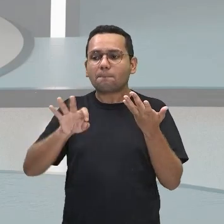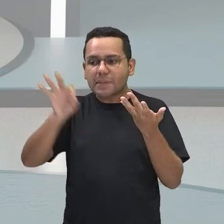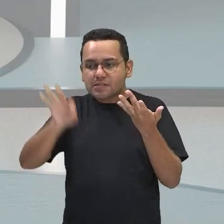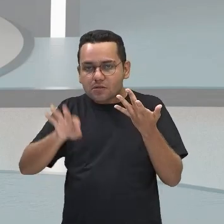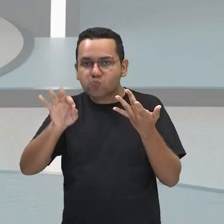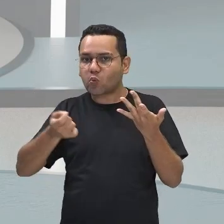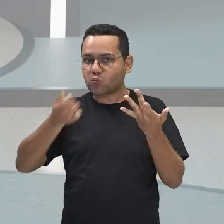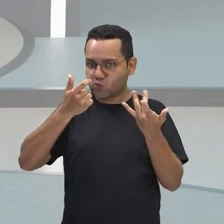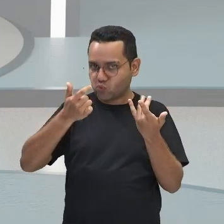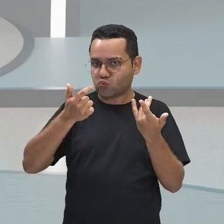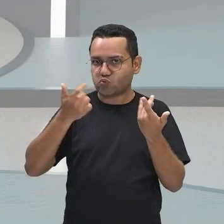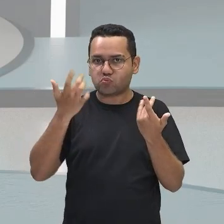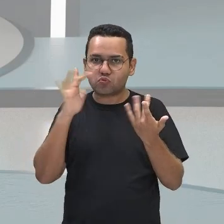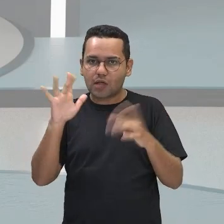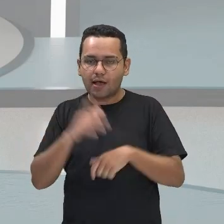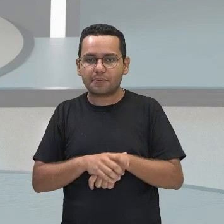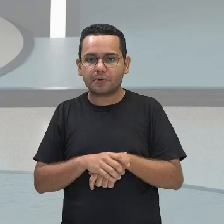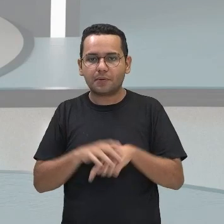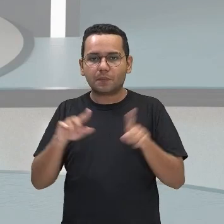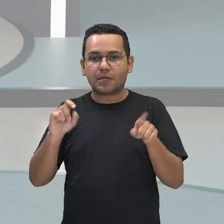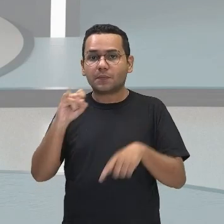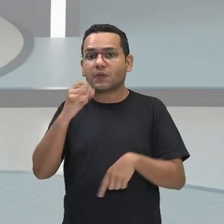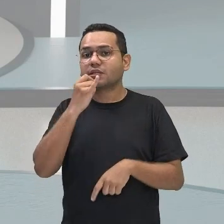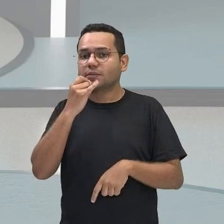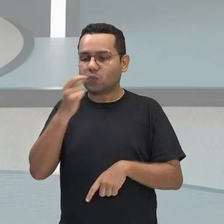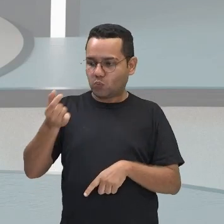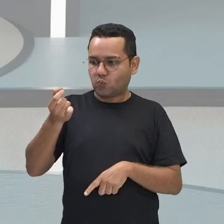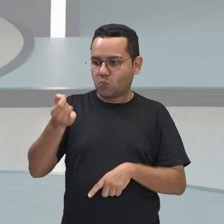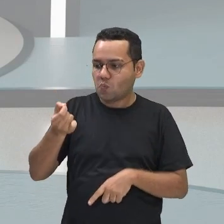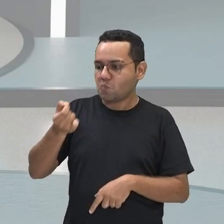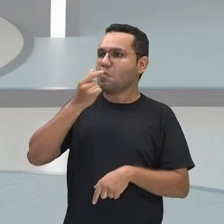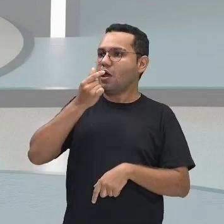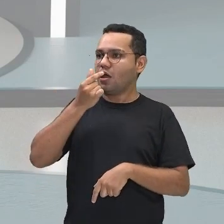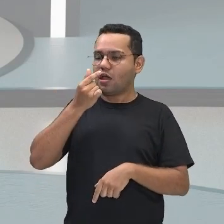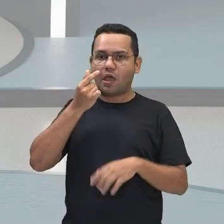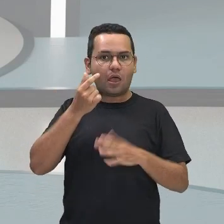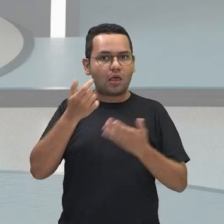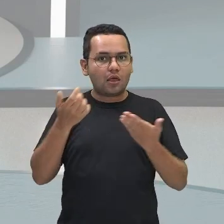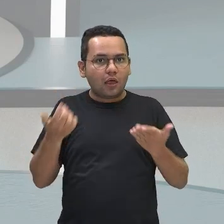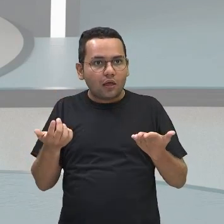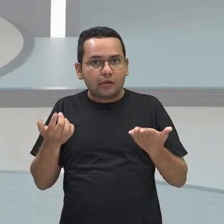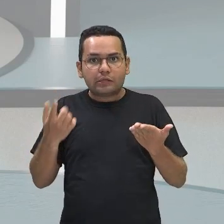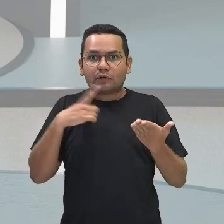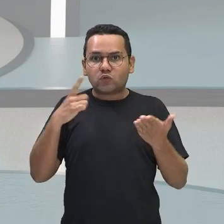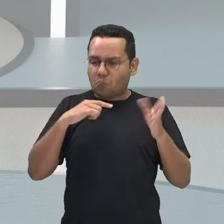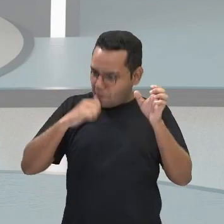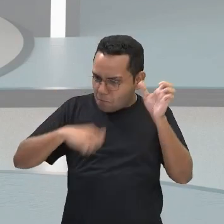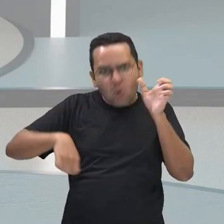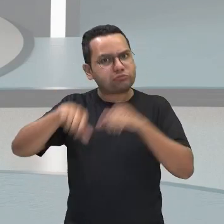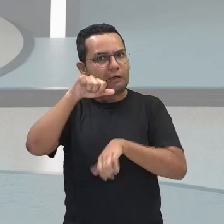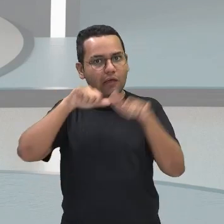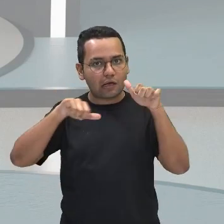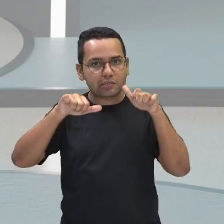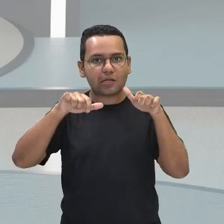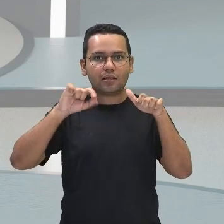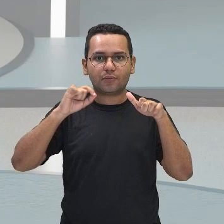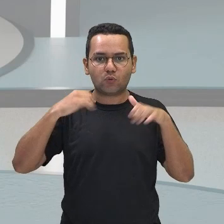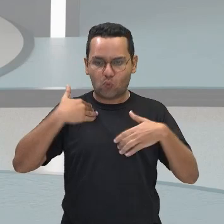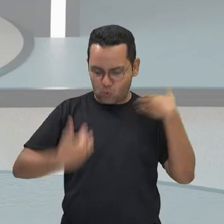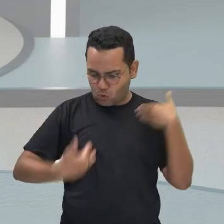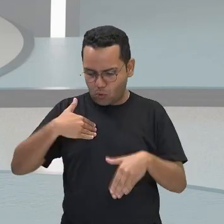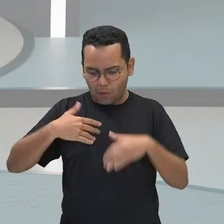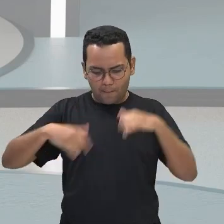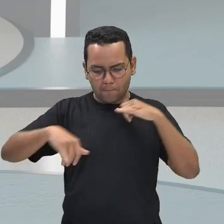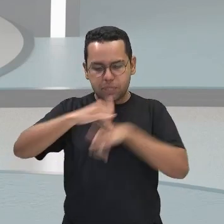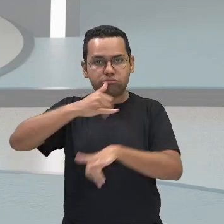proibido. Você tomava um comprimido, nossa senhora, você bombava, né? Ficava parecia que estava sendo